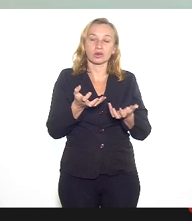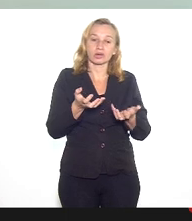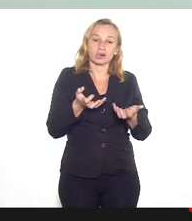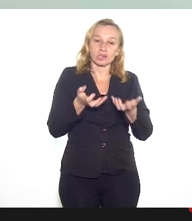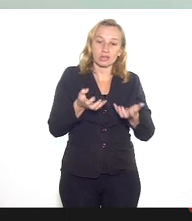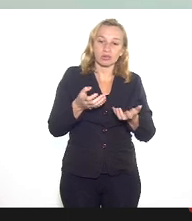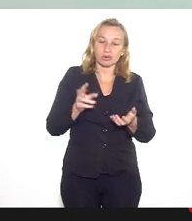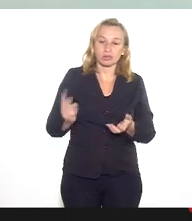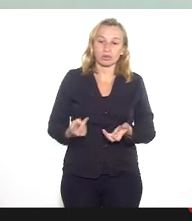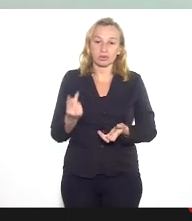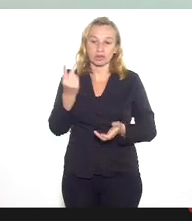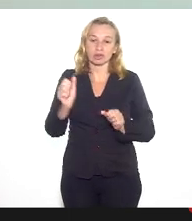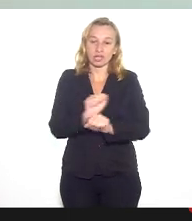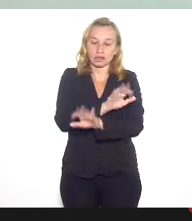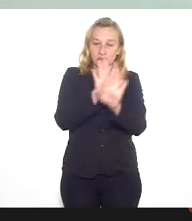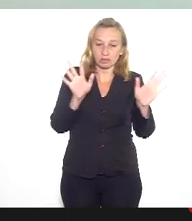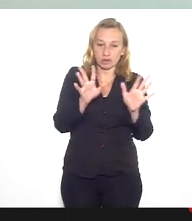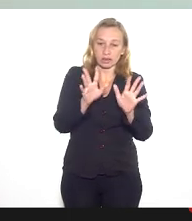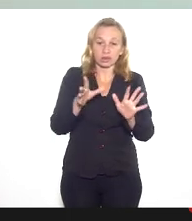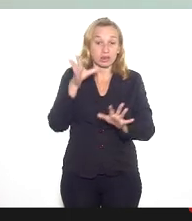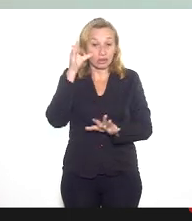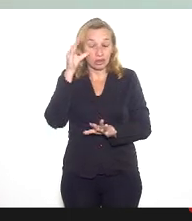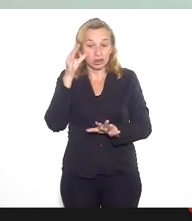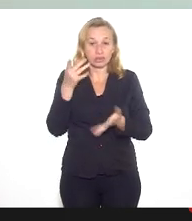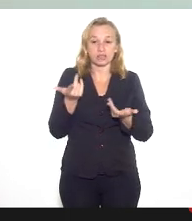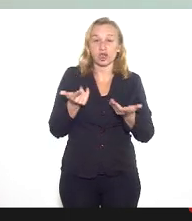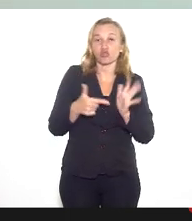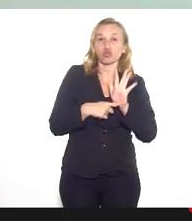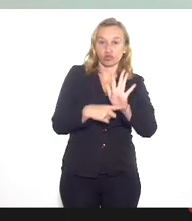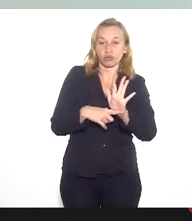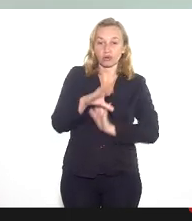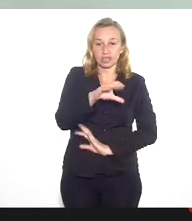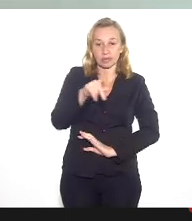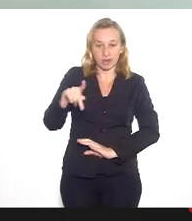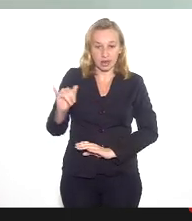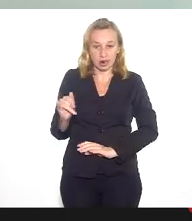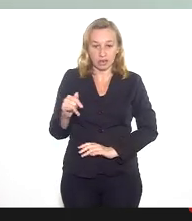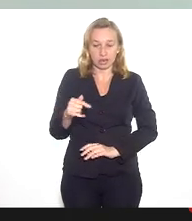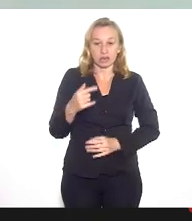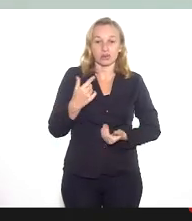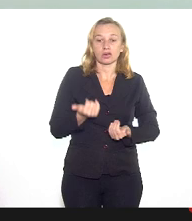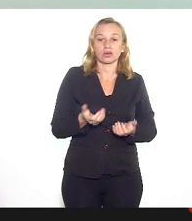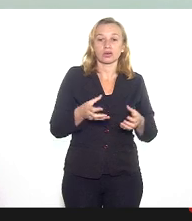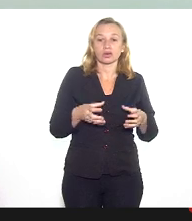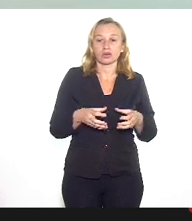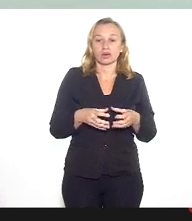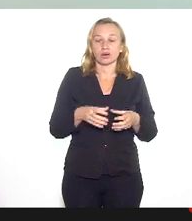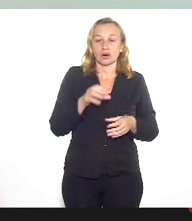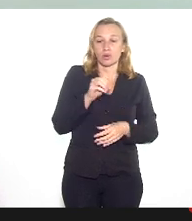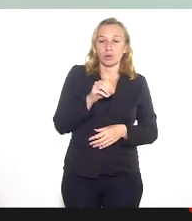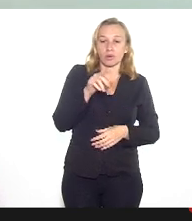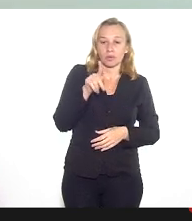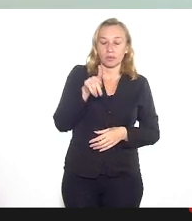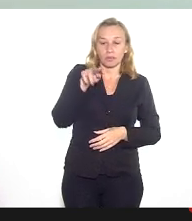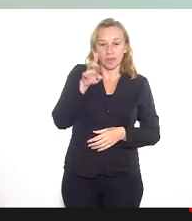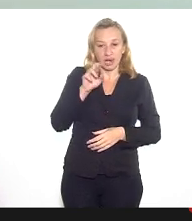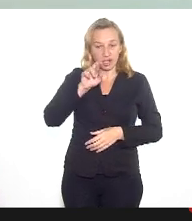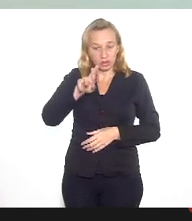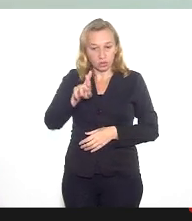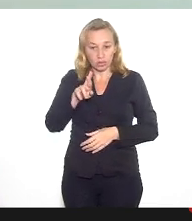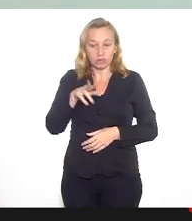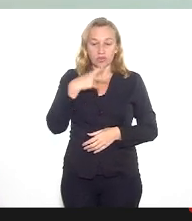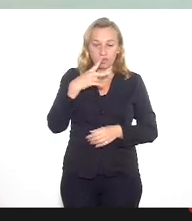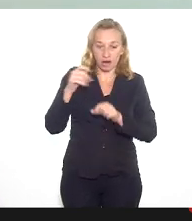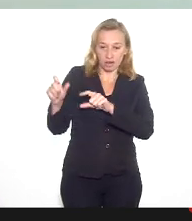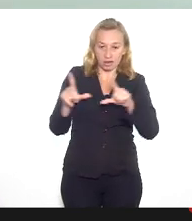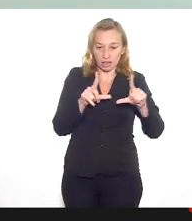gente tem todo o interesse em ajudar aqui nos trabalhos da CPI. É como o Andrés falou, o operador, como mencionado em alguns slides, até na nossa fala,